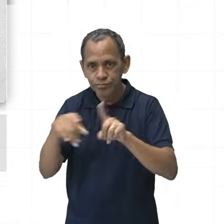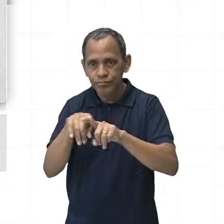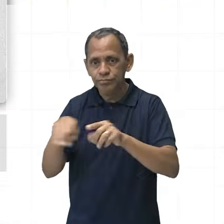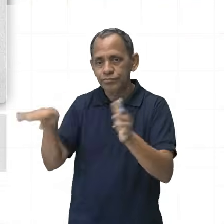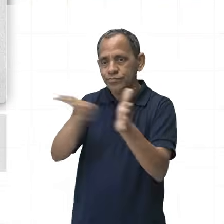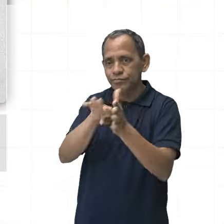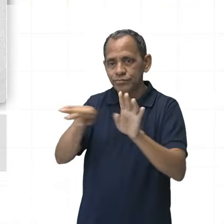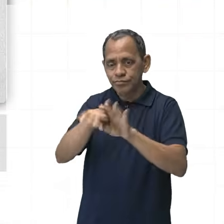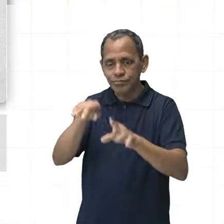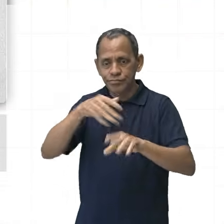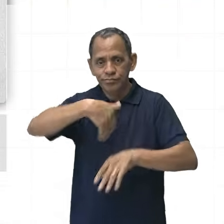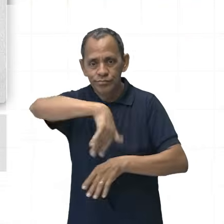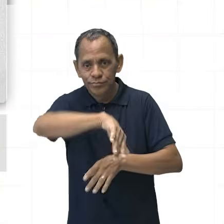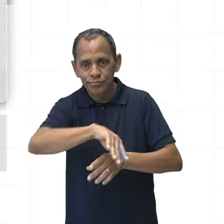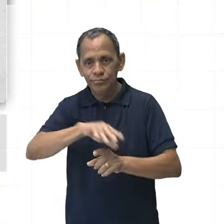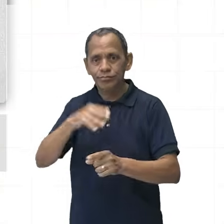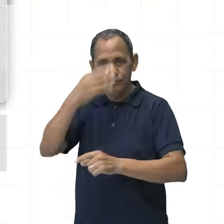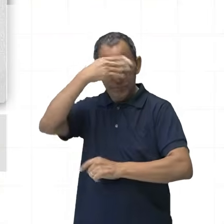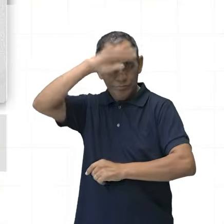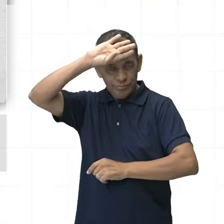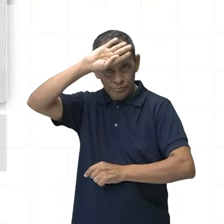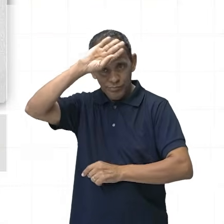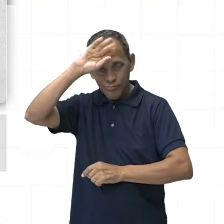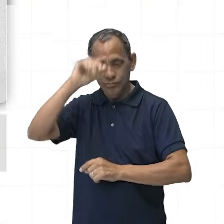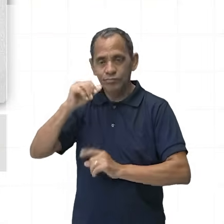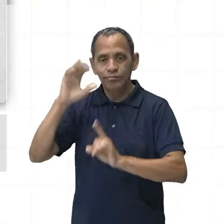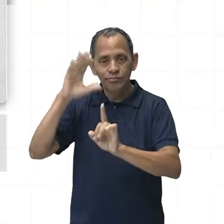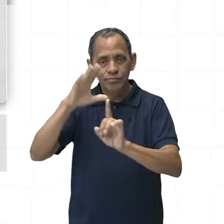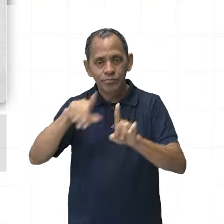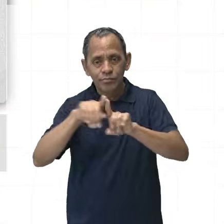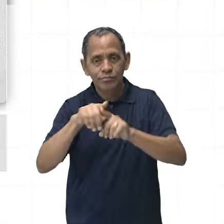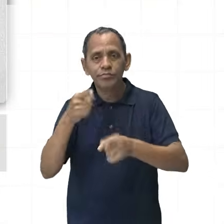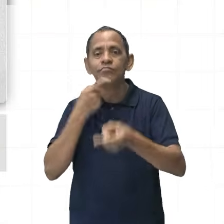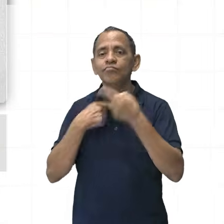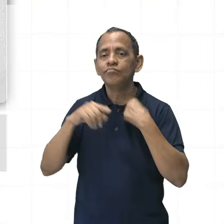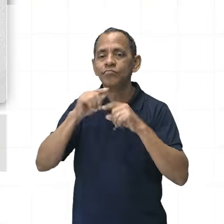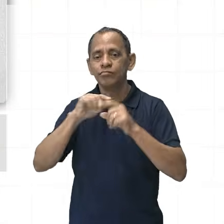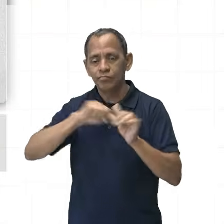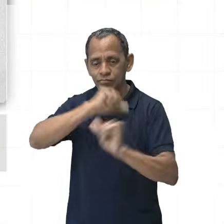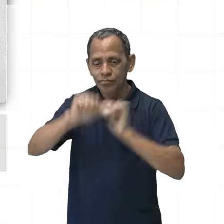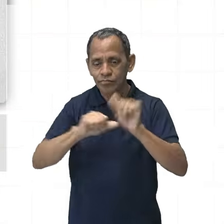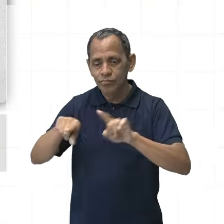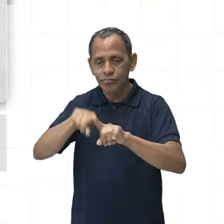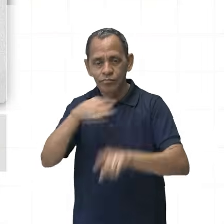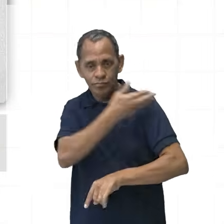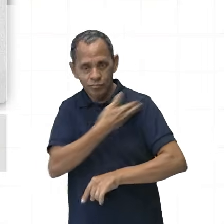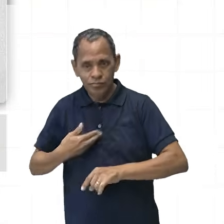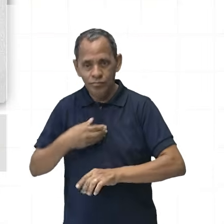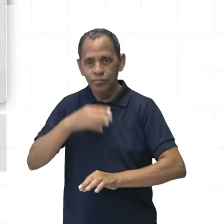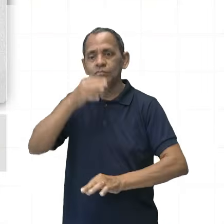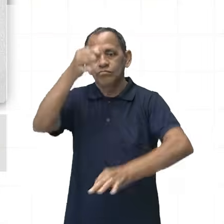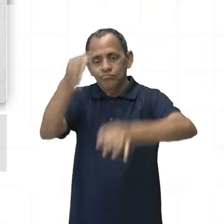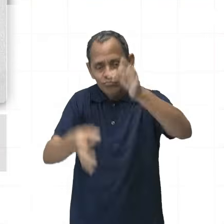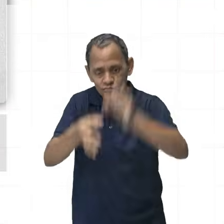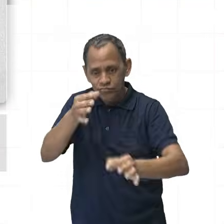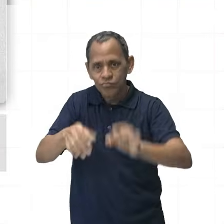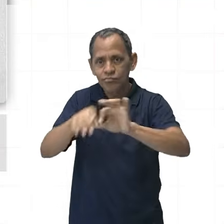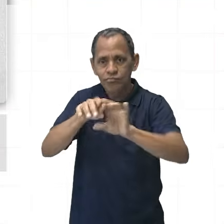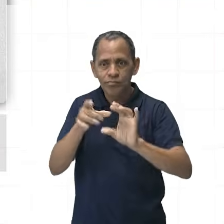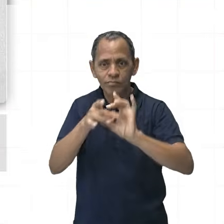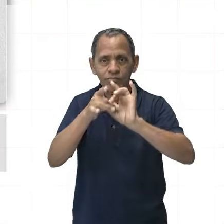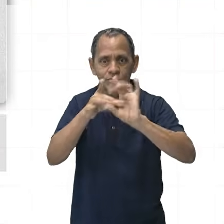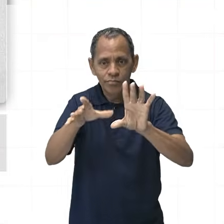socialistas vão estar ali chegando ao território cubano, impulsionando o desejo por mudança e por um governo